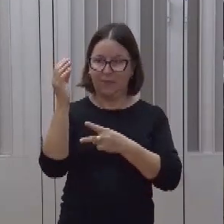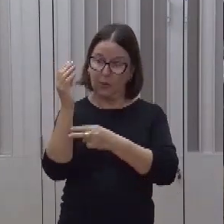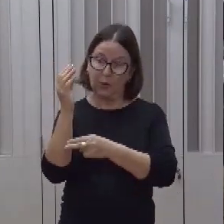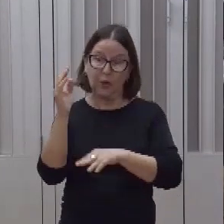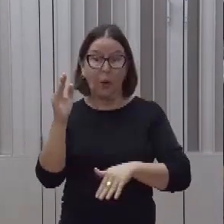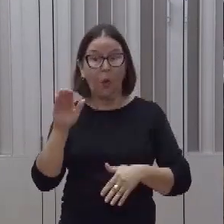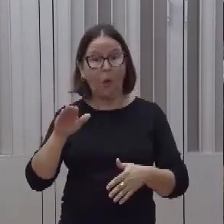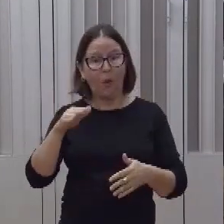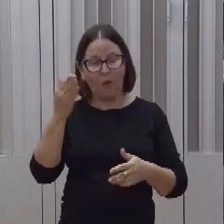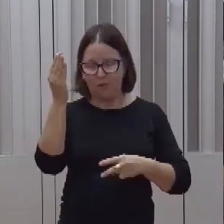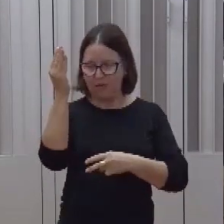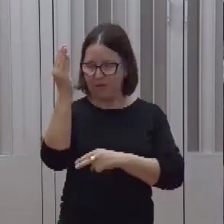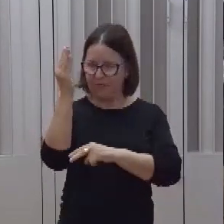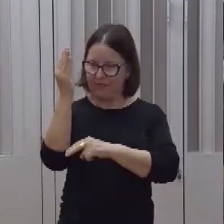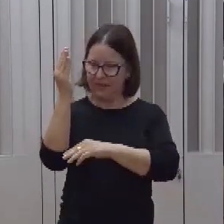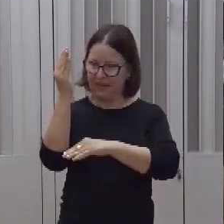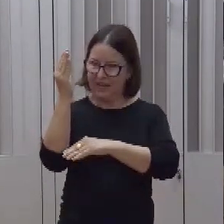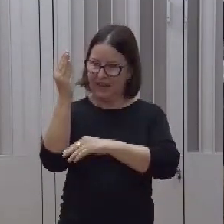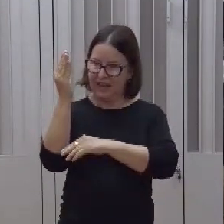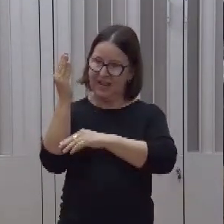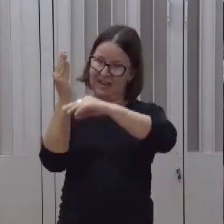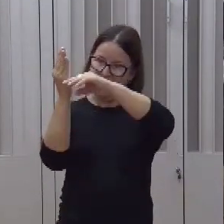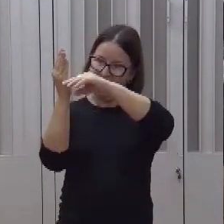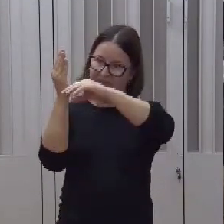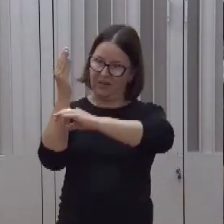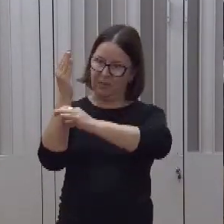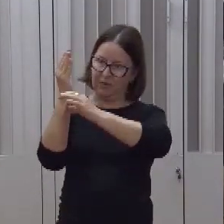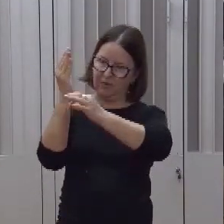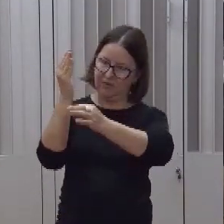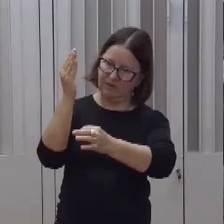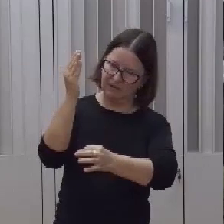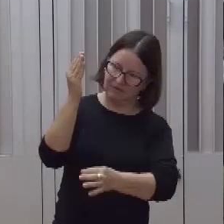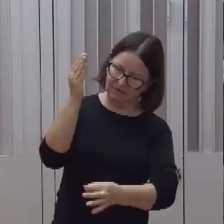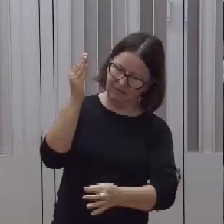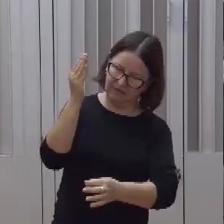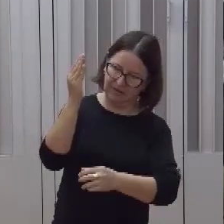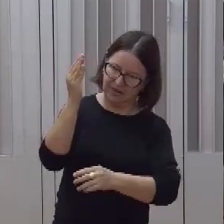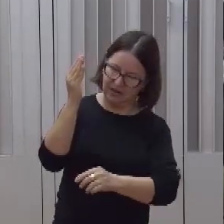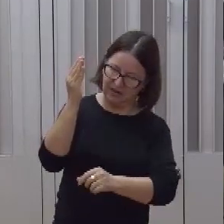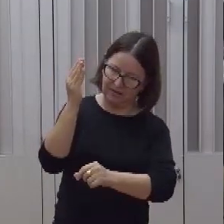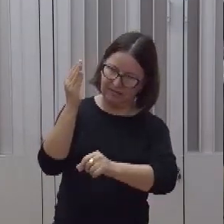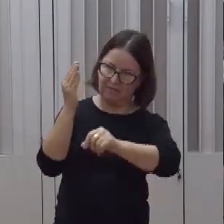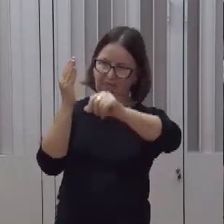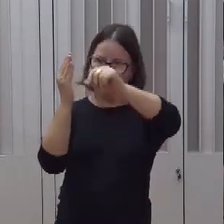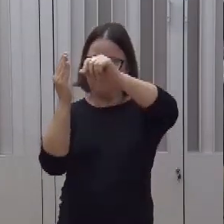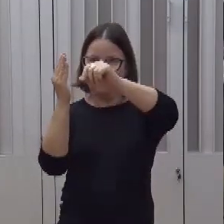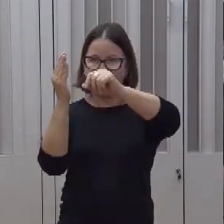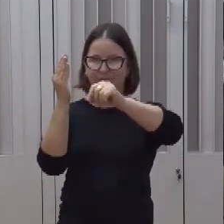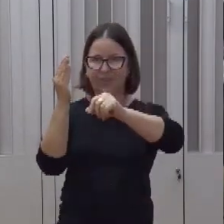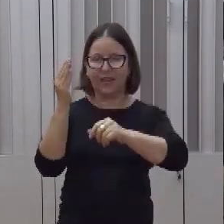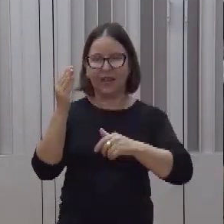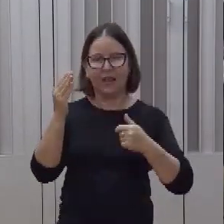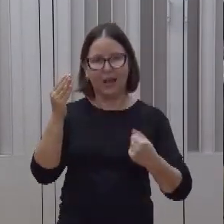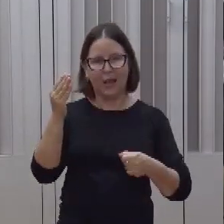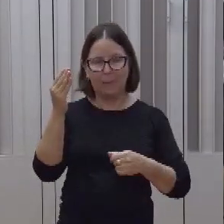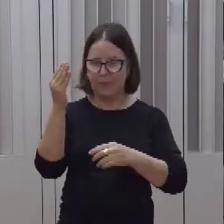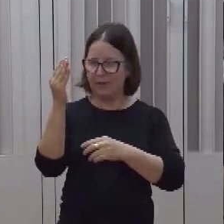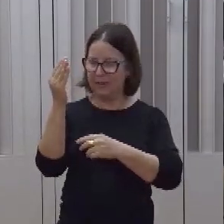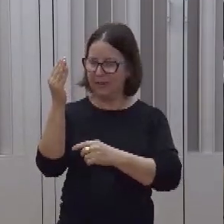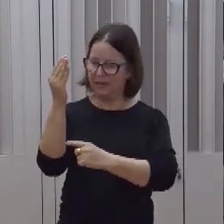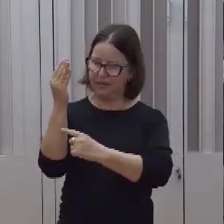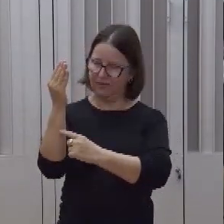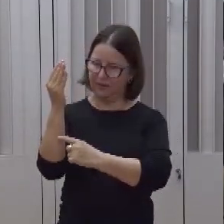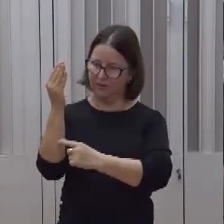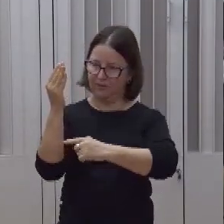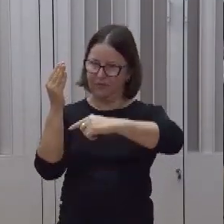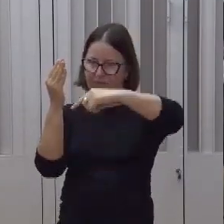o ramo tem a tendência de cair, de ir para o chão, e o ramo no chão, na terra,